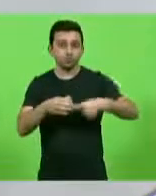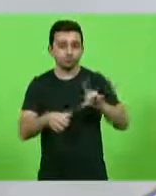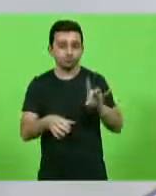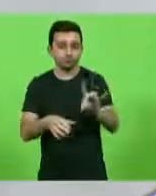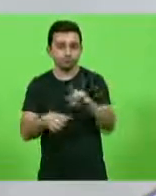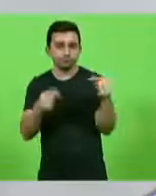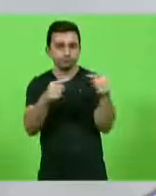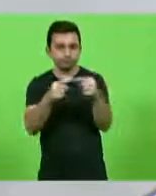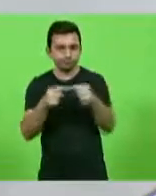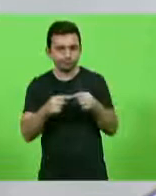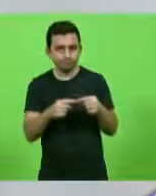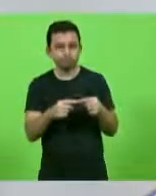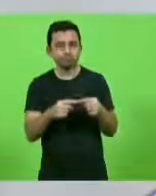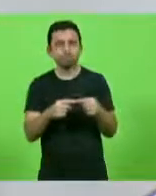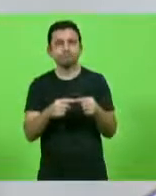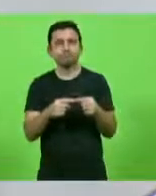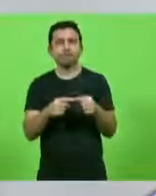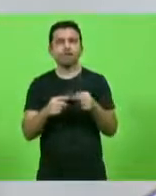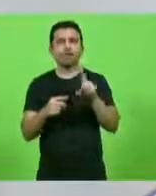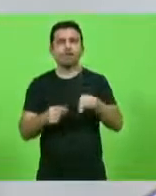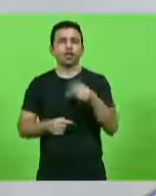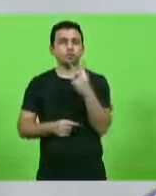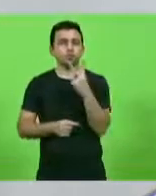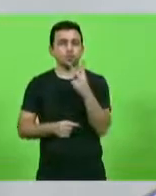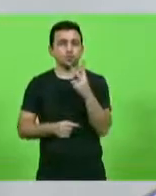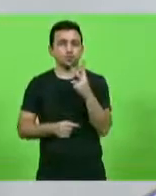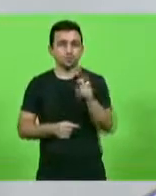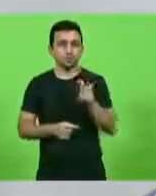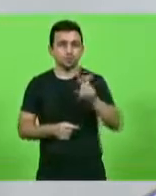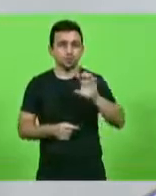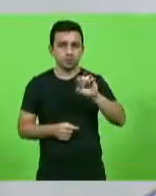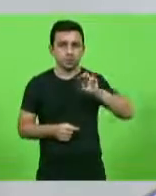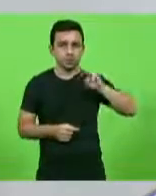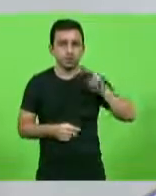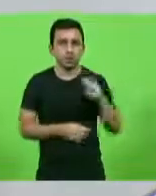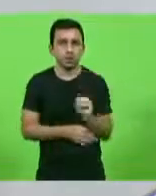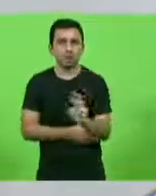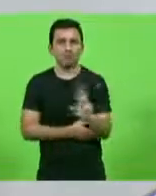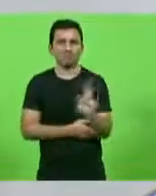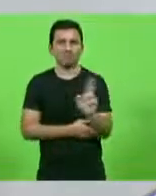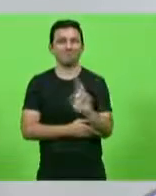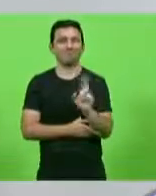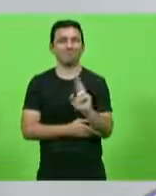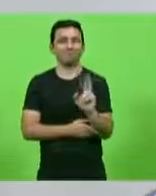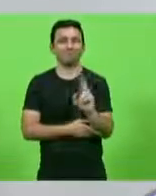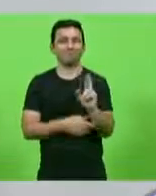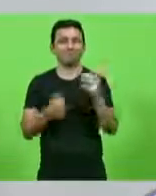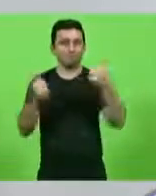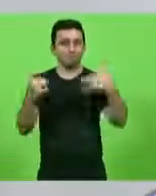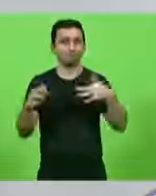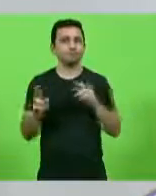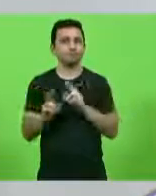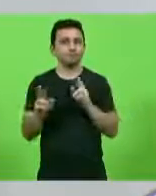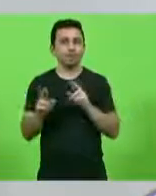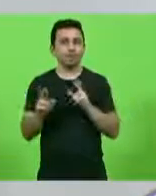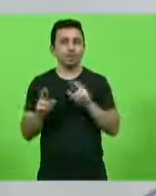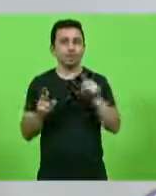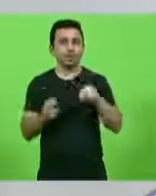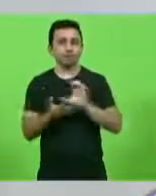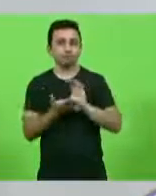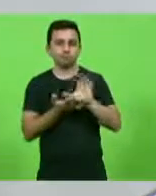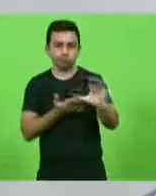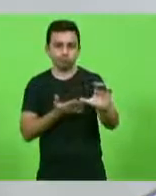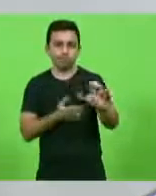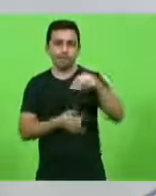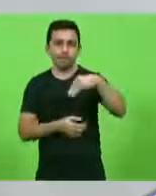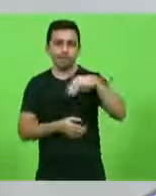pertinentes relacionado a 250 milhões de reais que serão destinados para as MEIs,